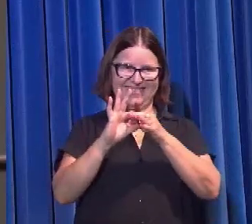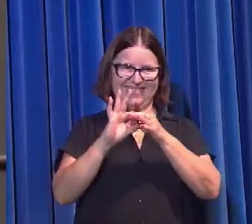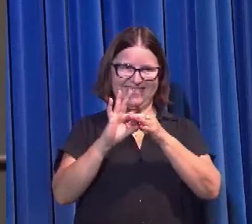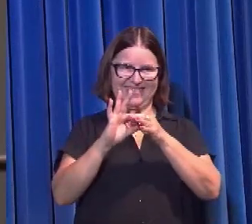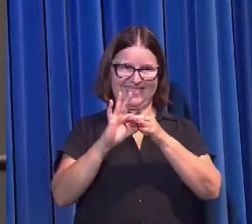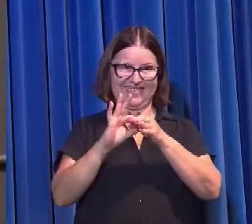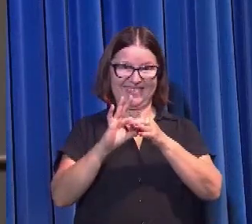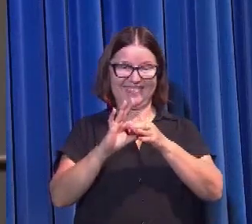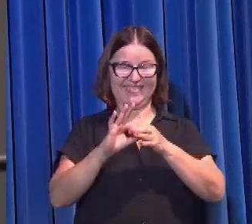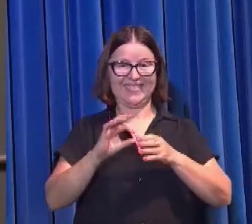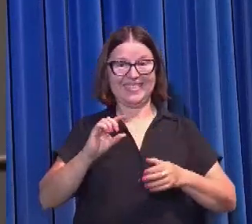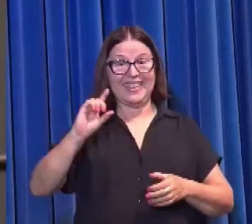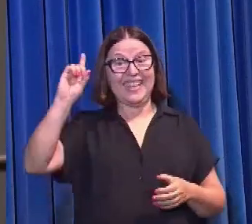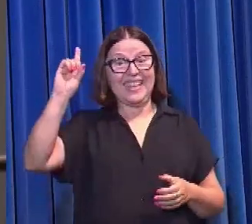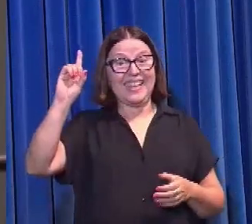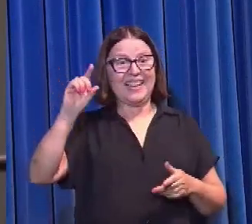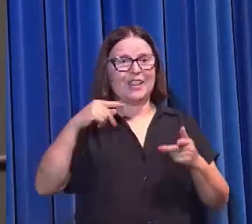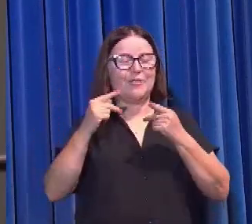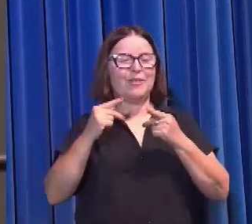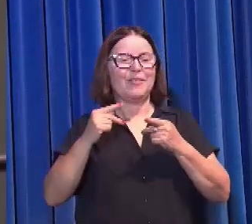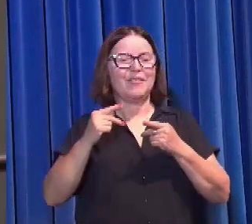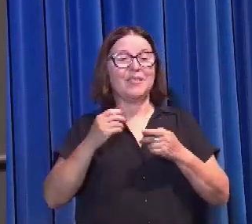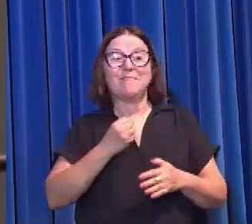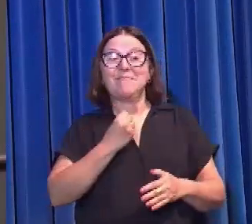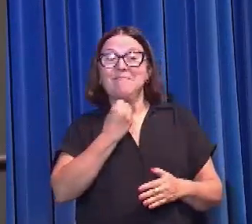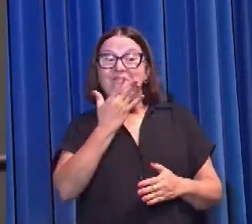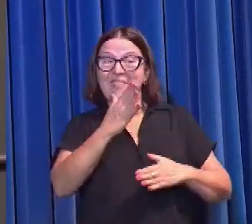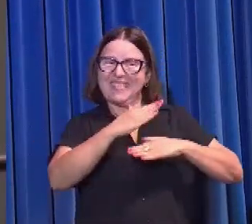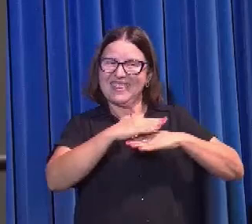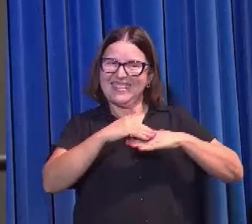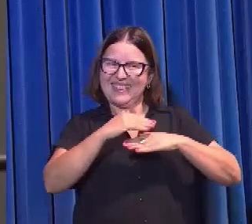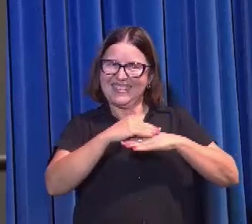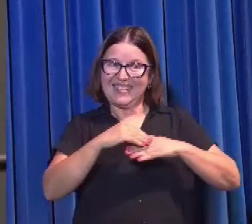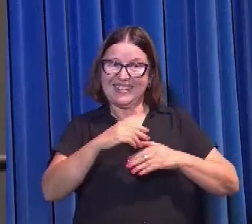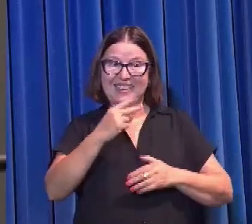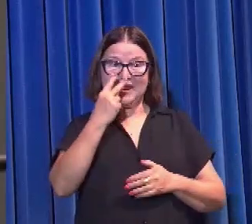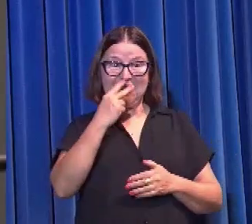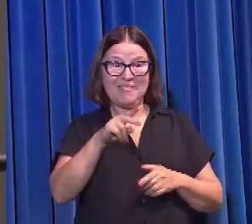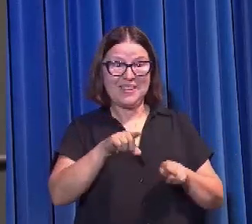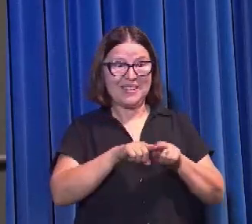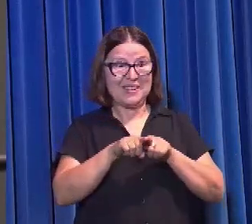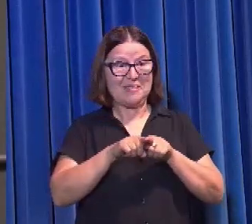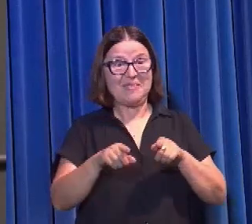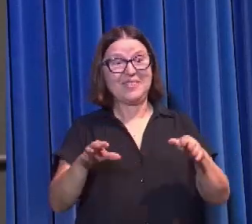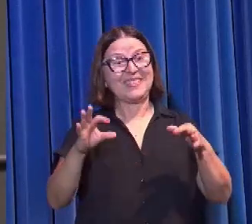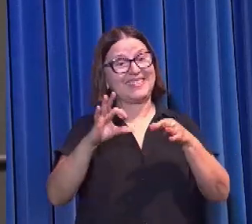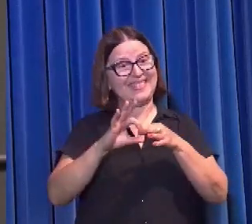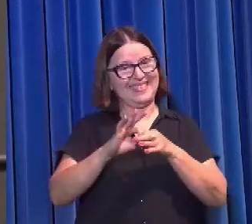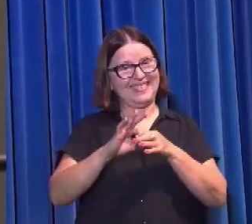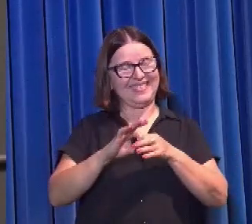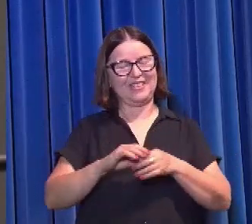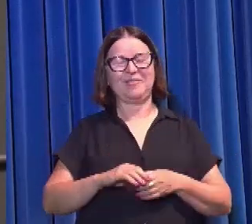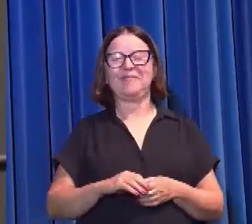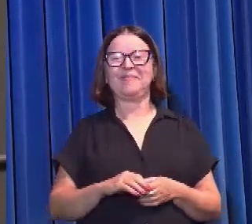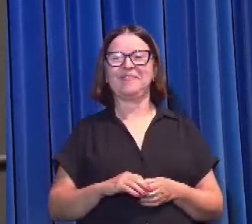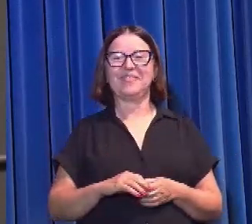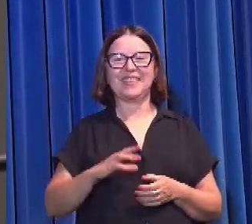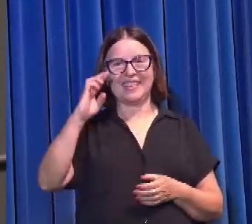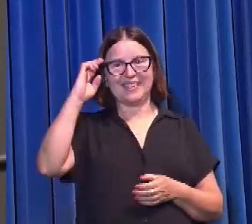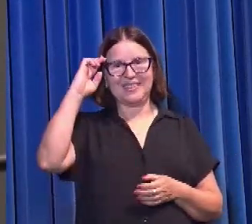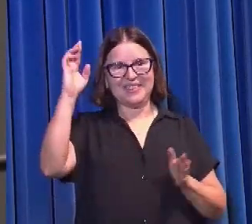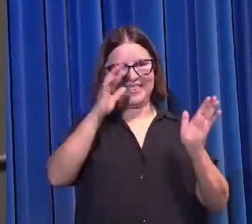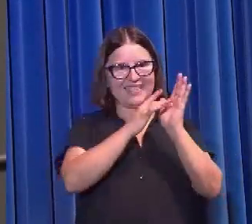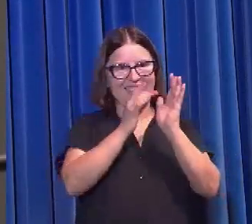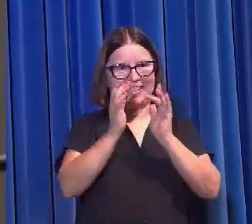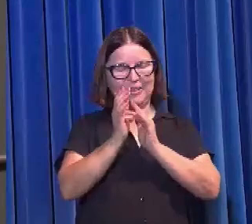É ele que disse como é bom e agradável viverem unidos os irmãos. O Senhor Jesus, meus irmãos, quando ele